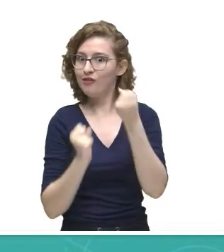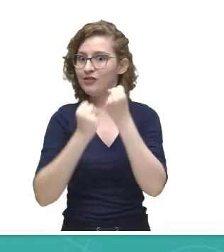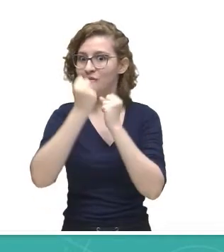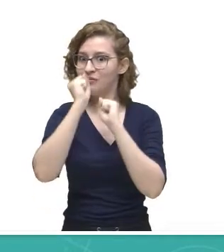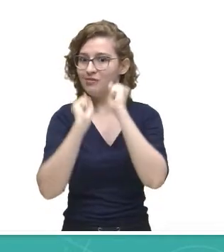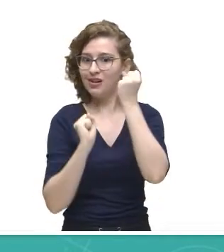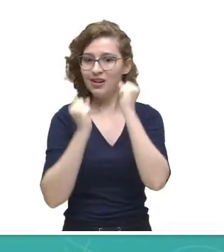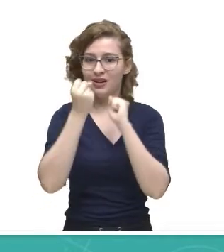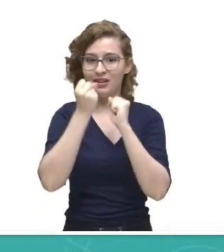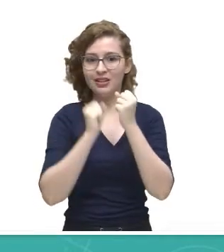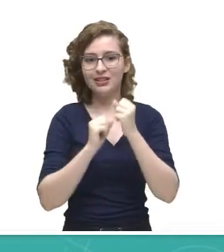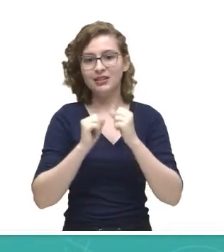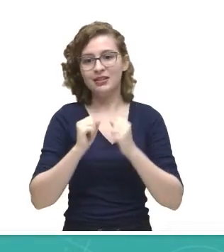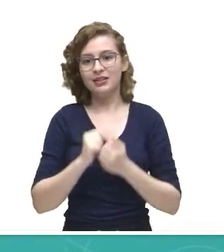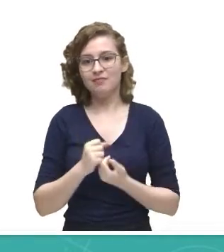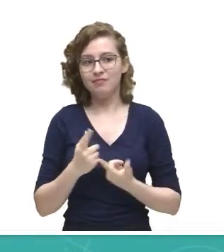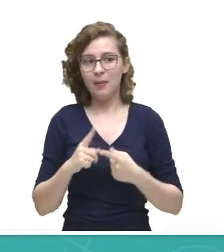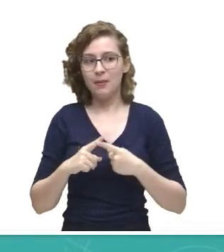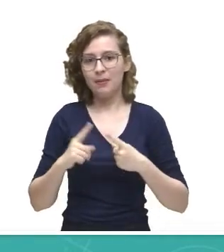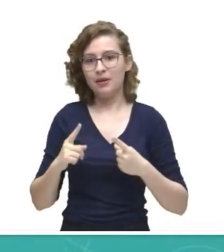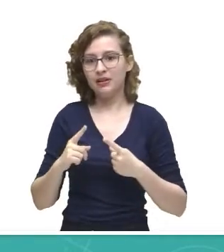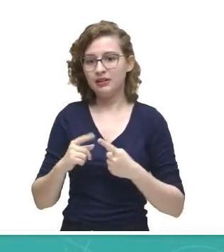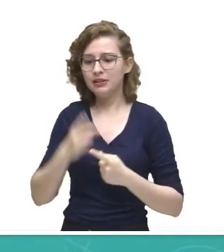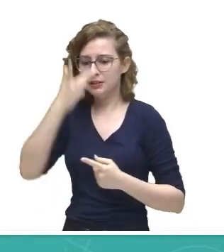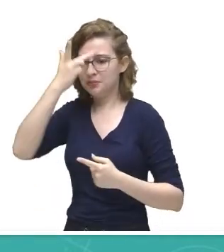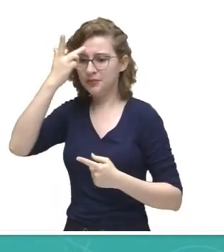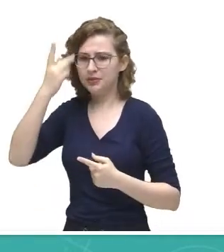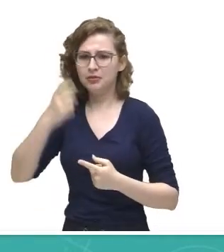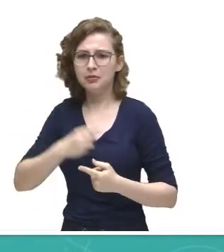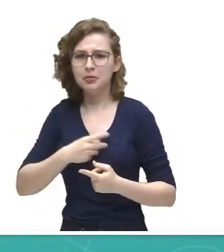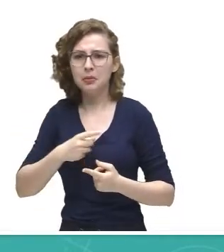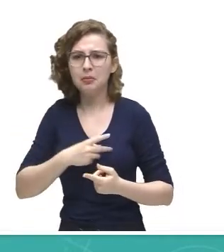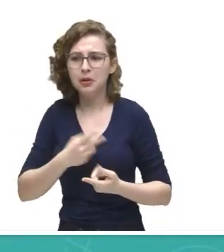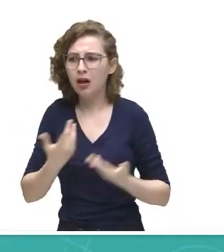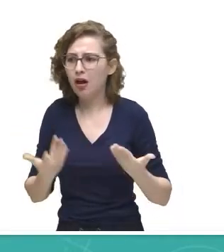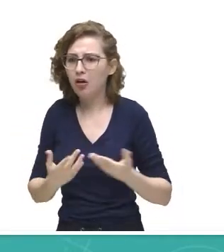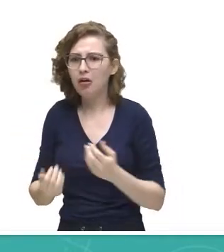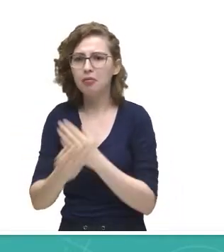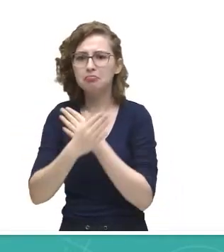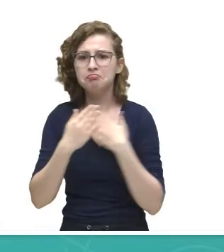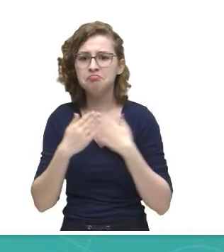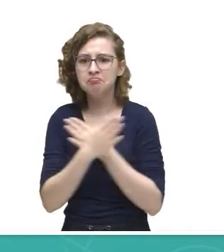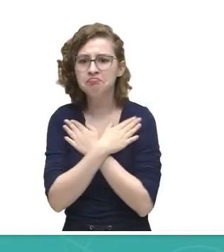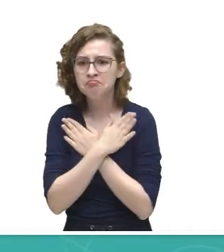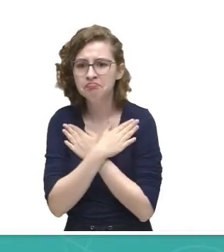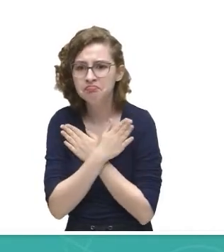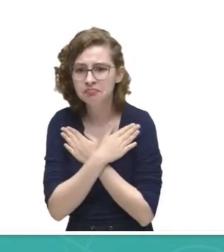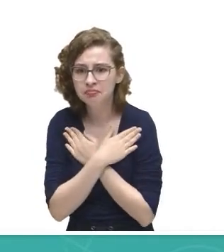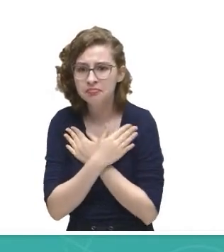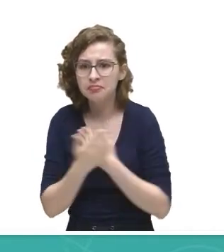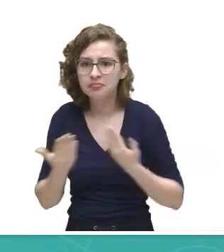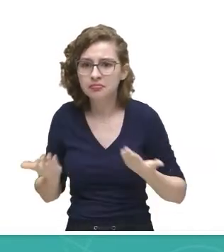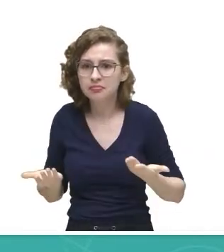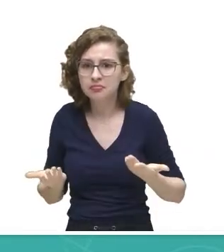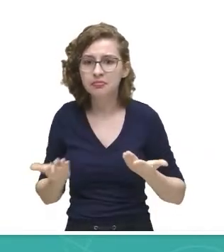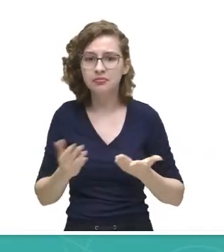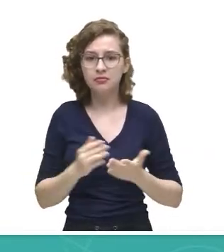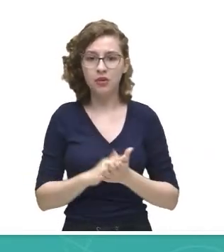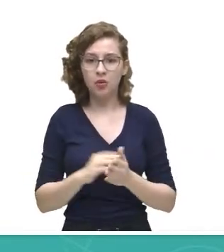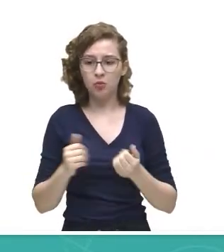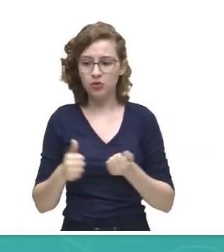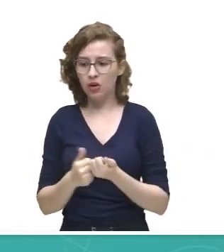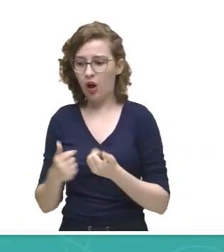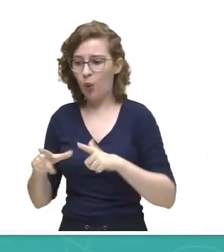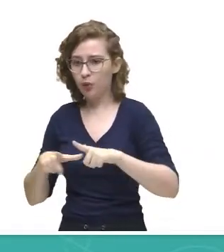dessas indústrias ficaram com medo de perder aí o seu trabalho, e aí vem o quê? A substituição da mão de obra